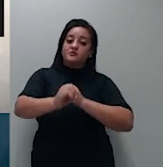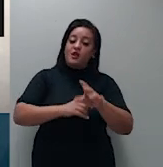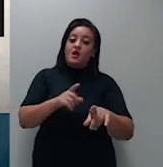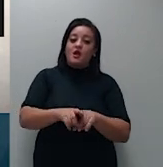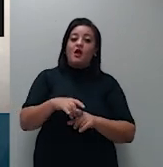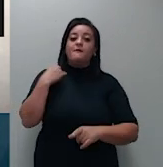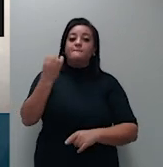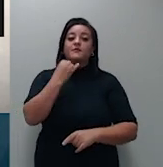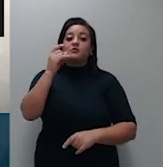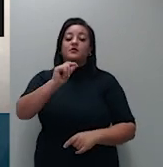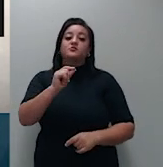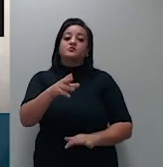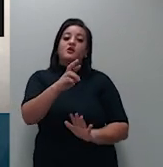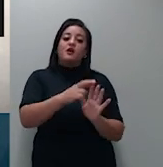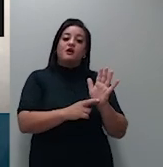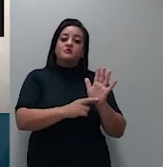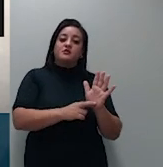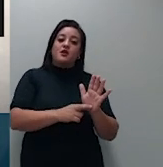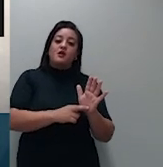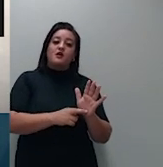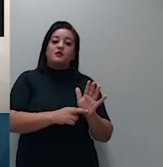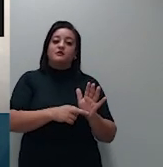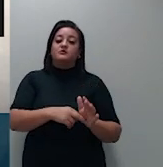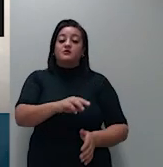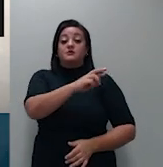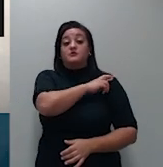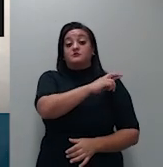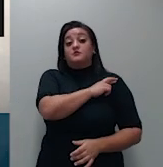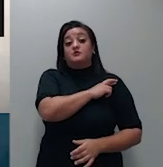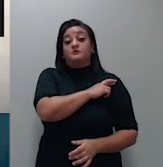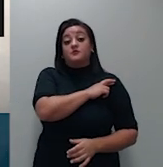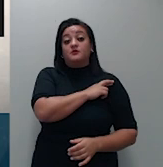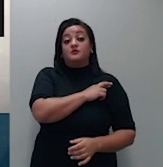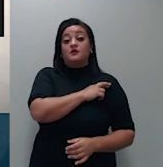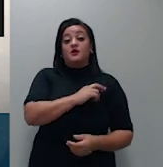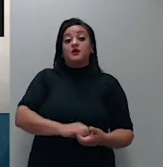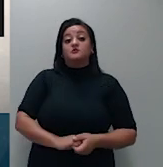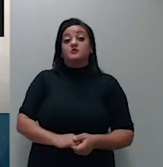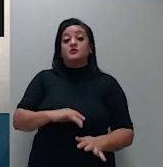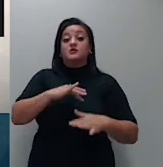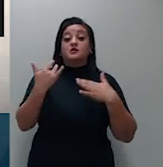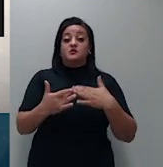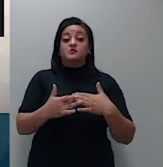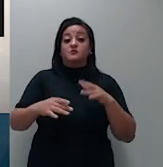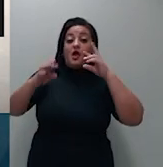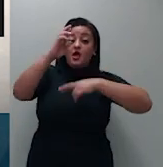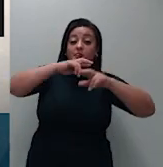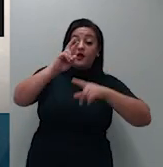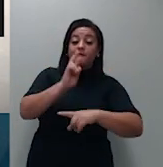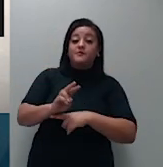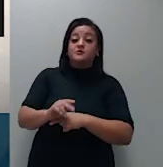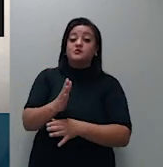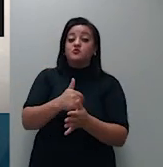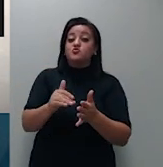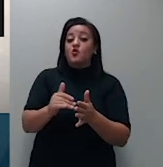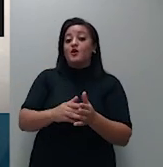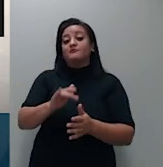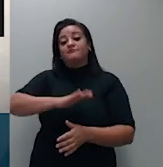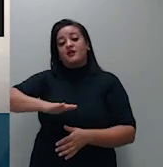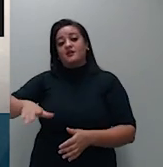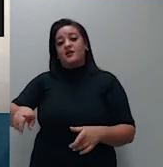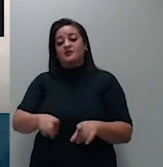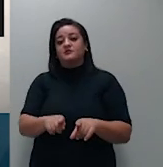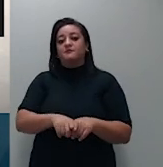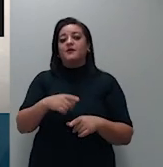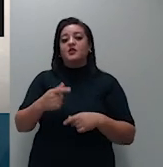que as normas disciplinares da responsabilidade do provedor personalizadas sob o enfoque da proteção integral do menor é inegável que